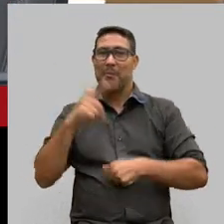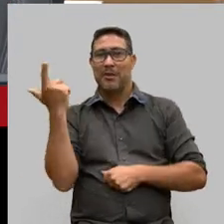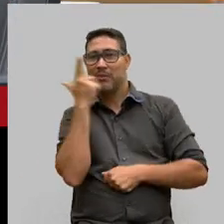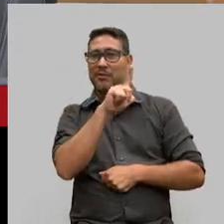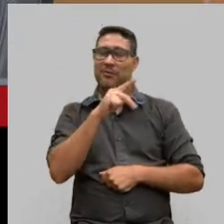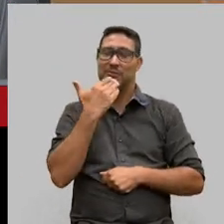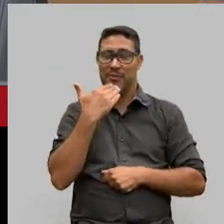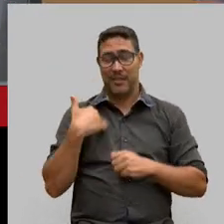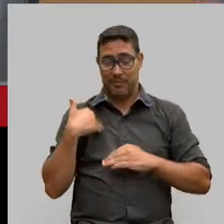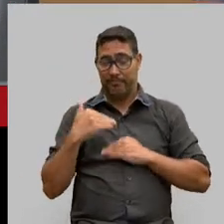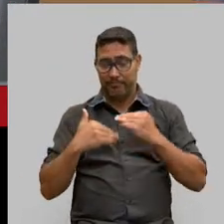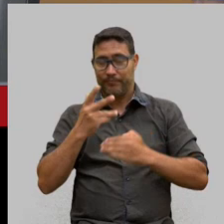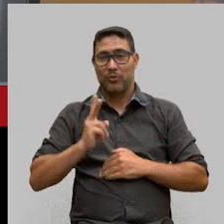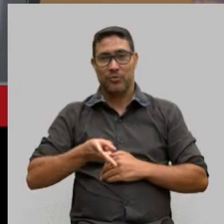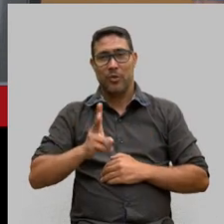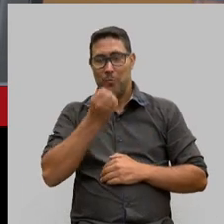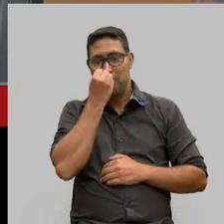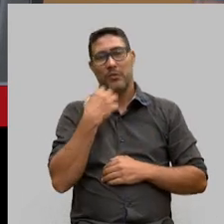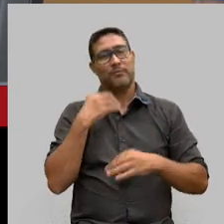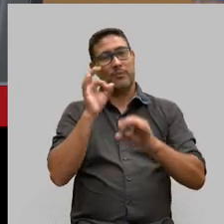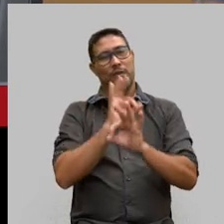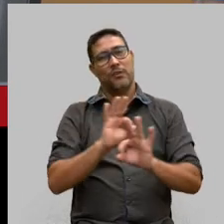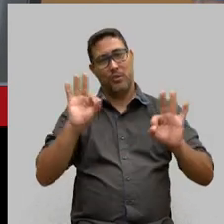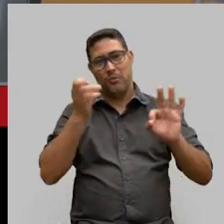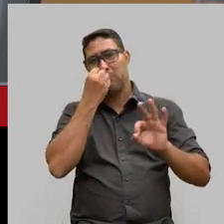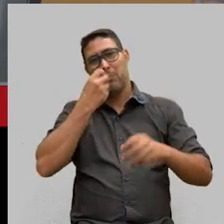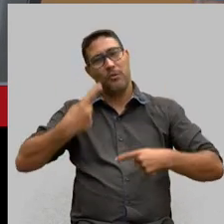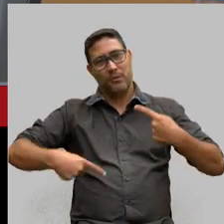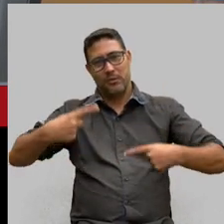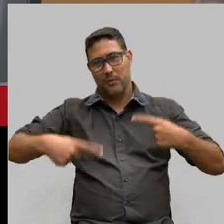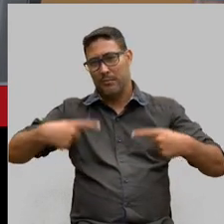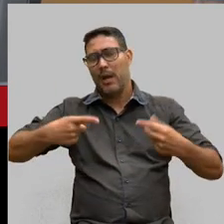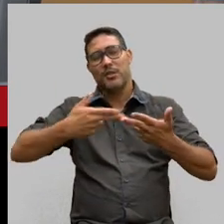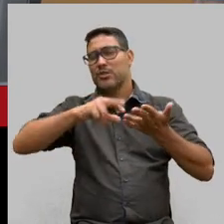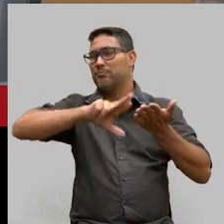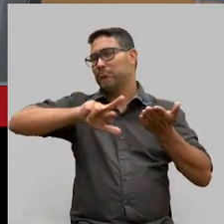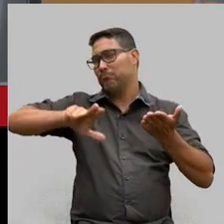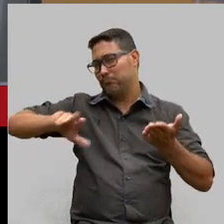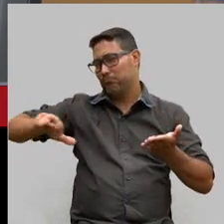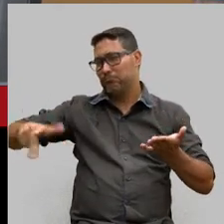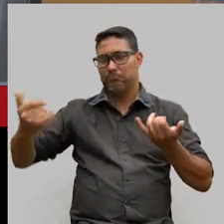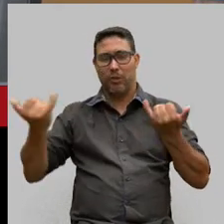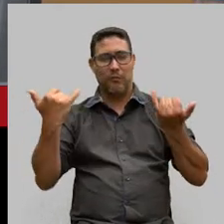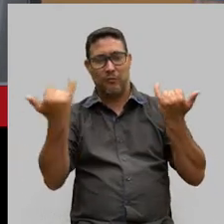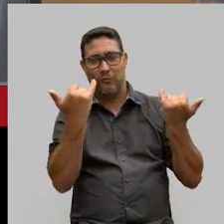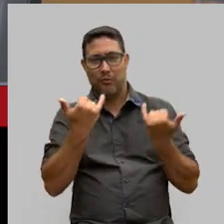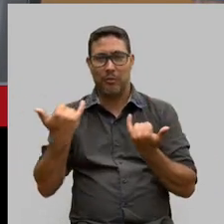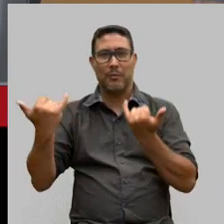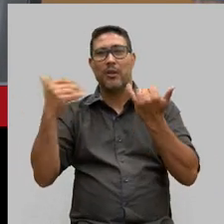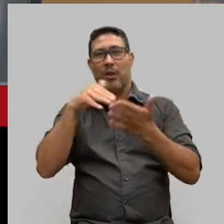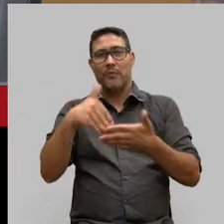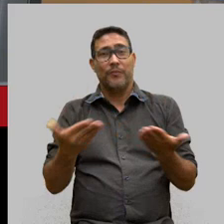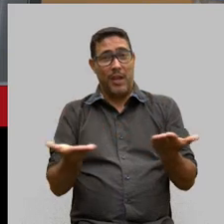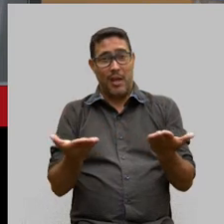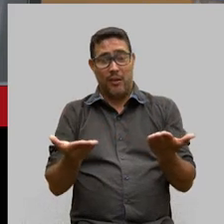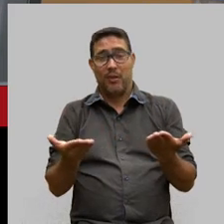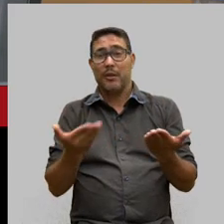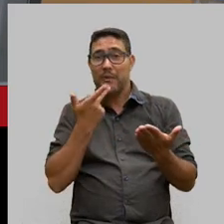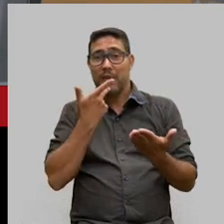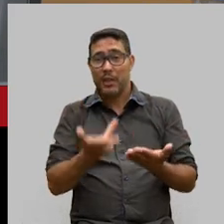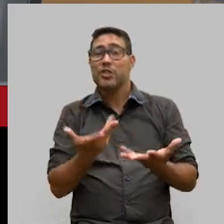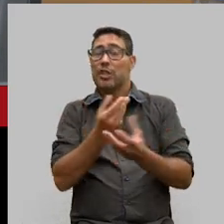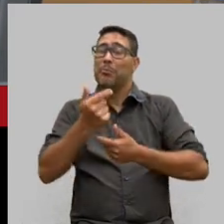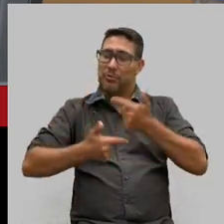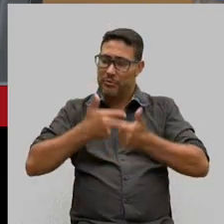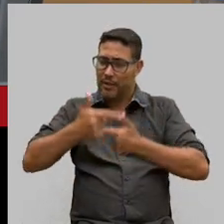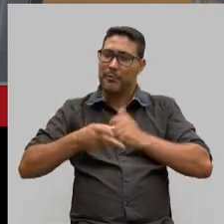né mas foi ótimo acho que fizemos um Grande Debate bem representativo né até agora e é só Para sinalizar que nós temos muito trabalho